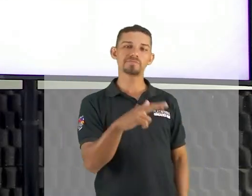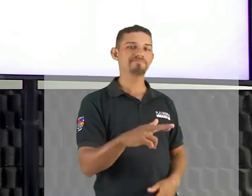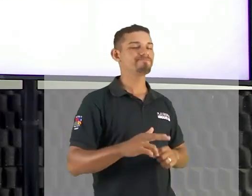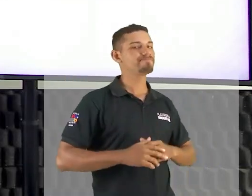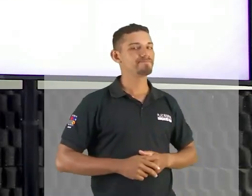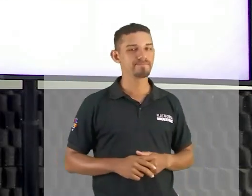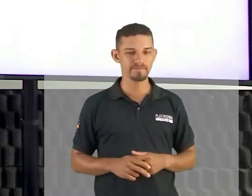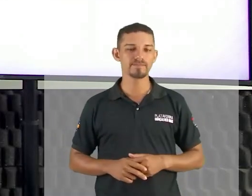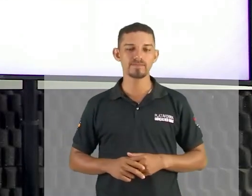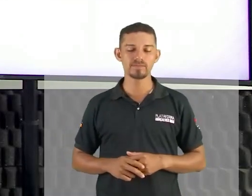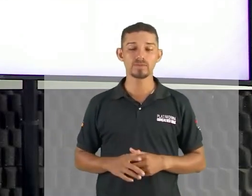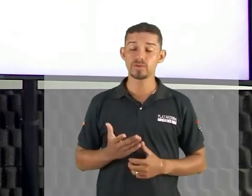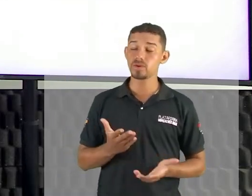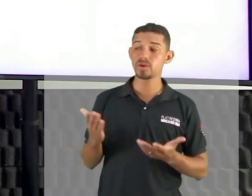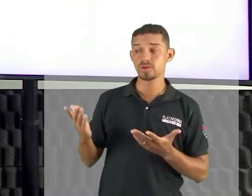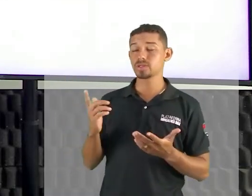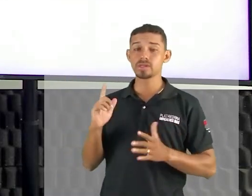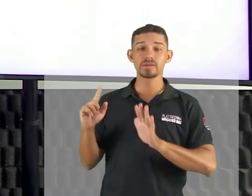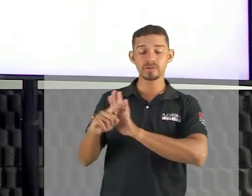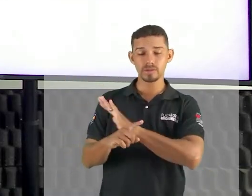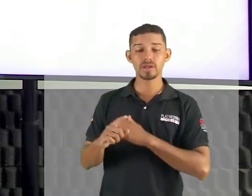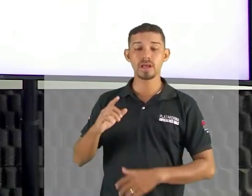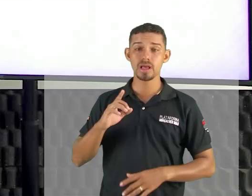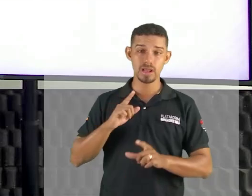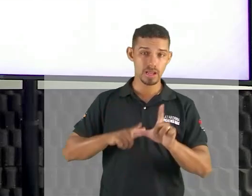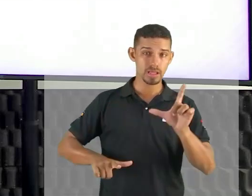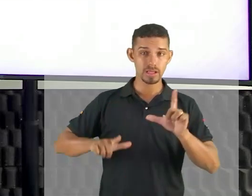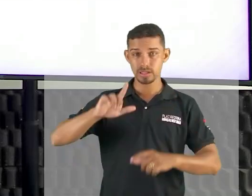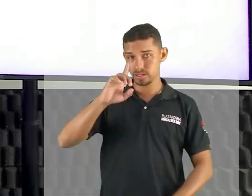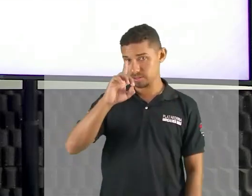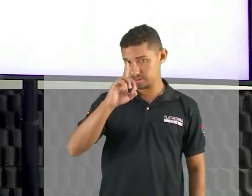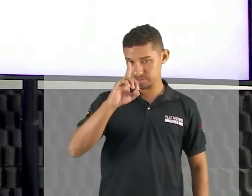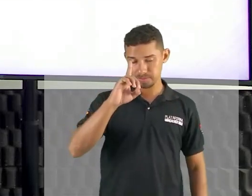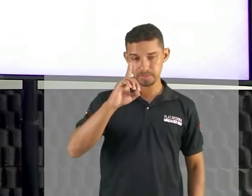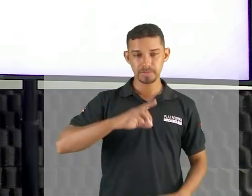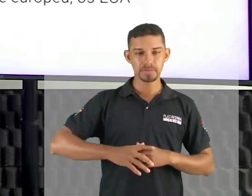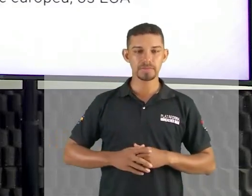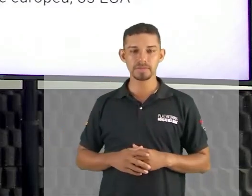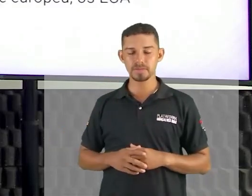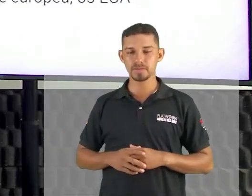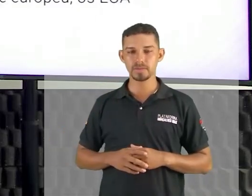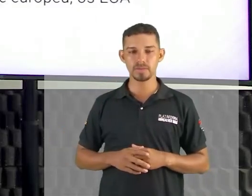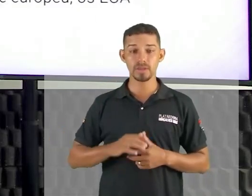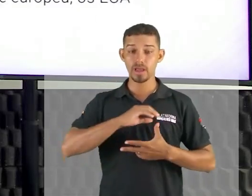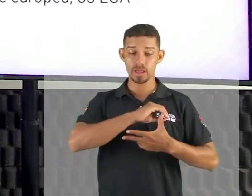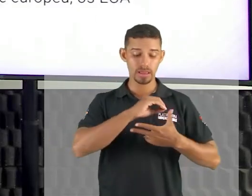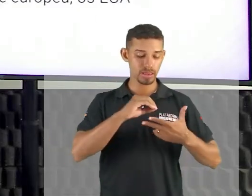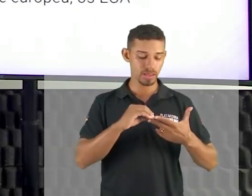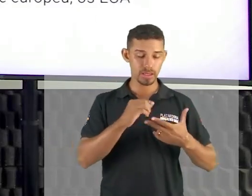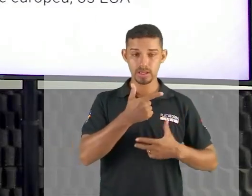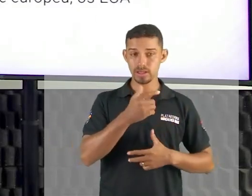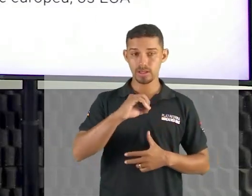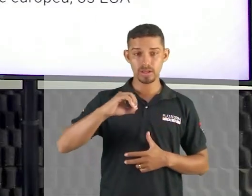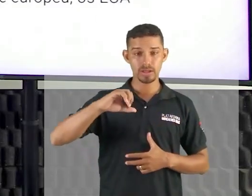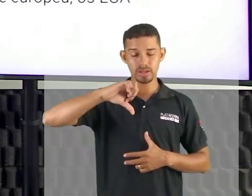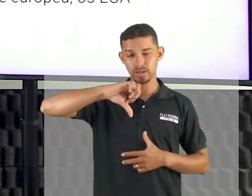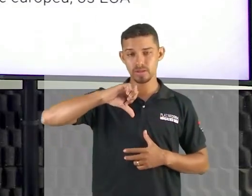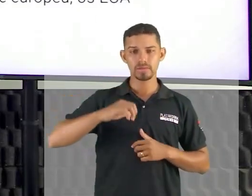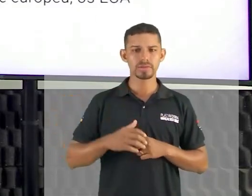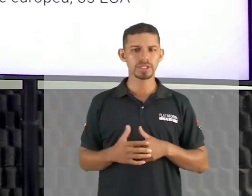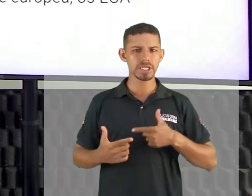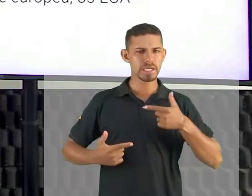tá? Como é o caso aqui dessa questão, que é a letra D. Vamos para a próxima? Guerra Fria.